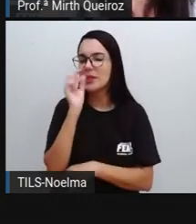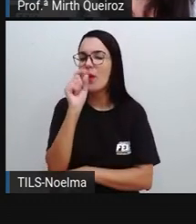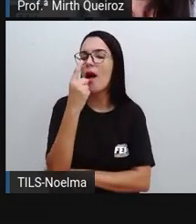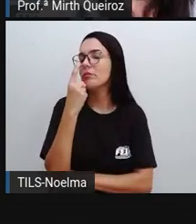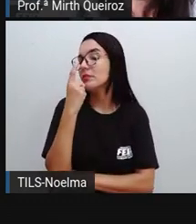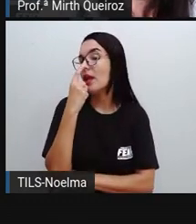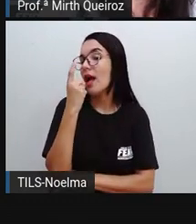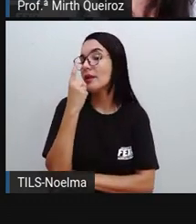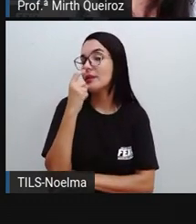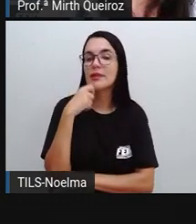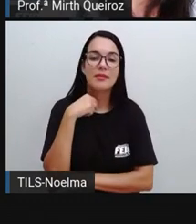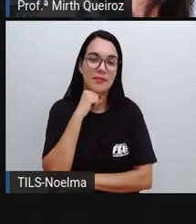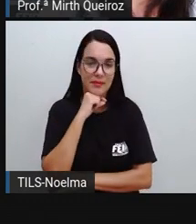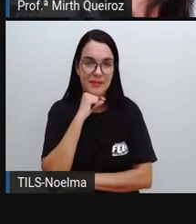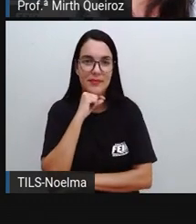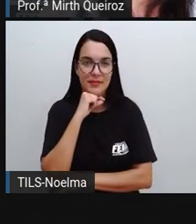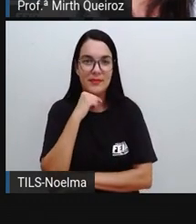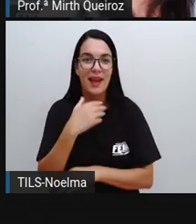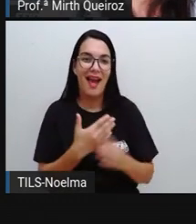dos mamíferos.